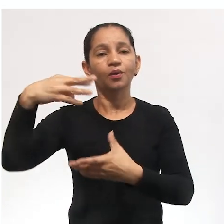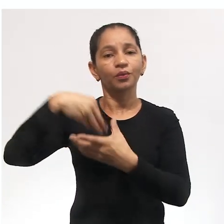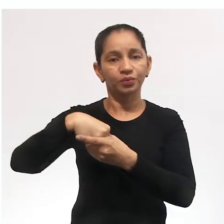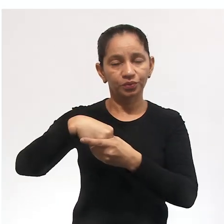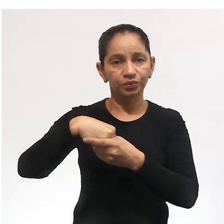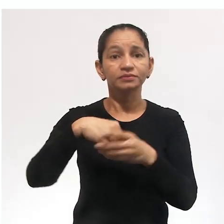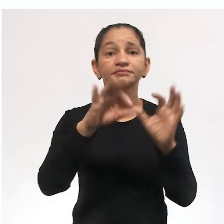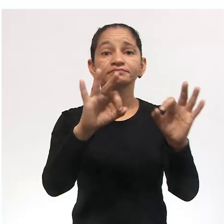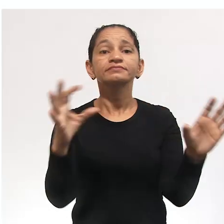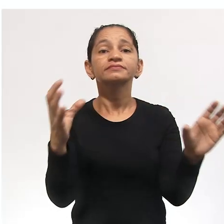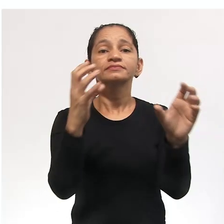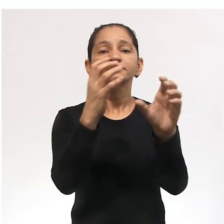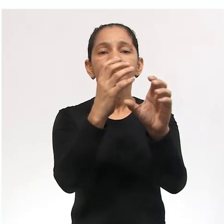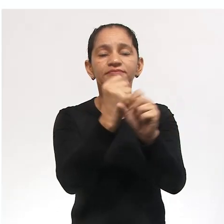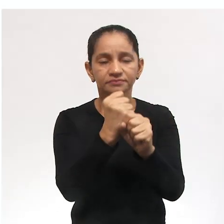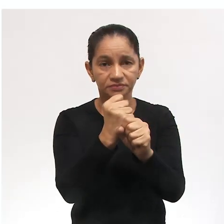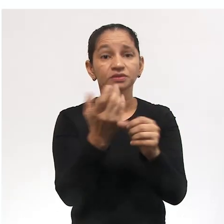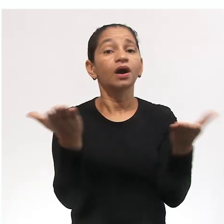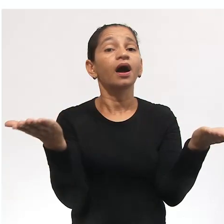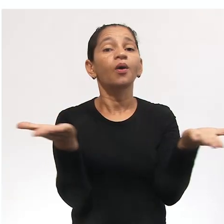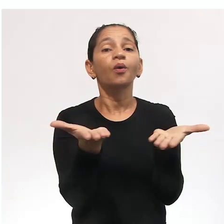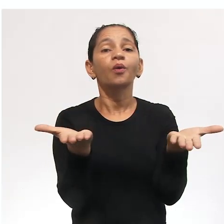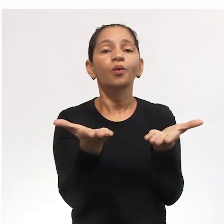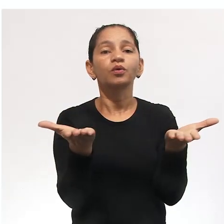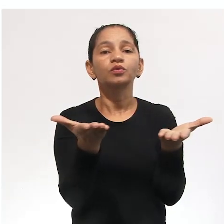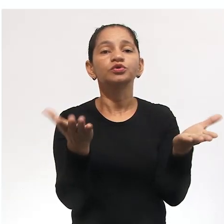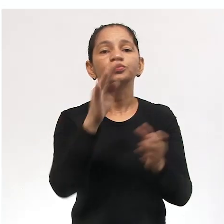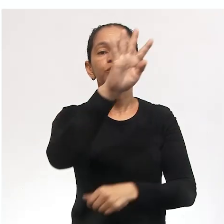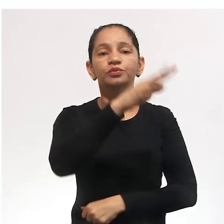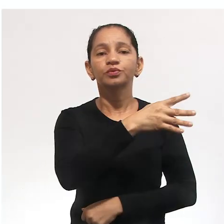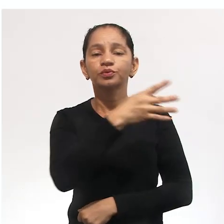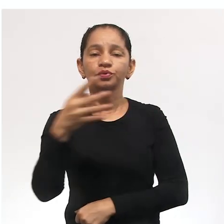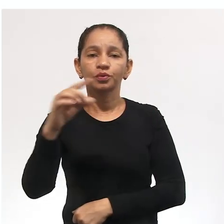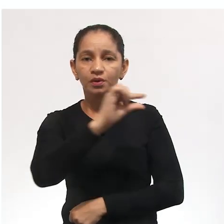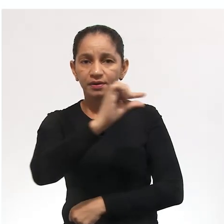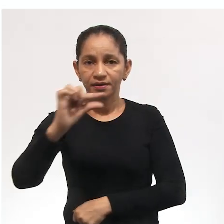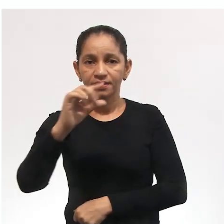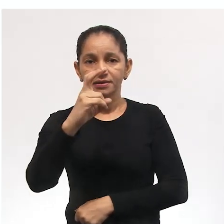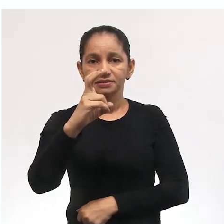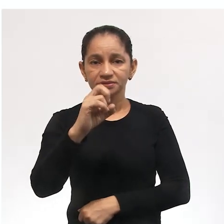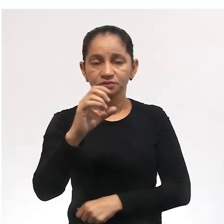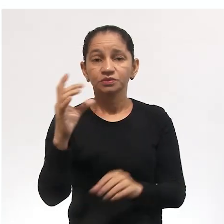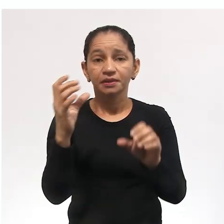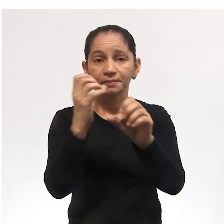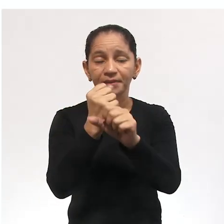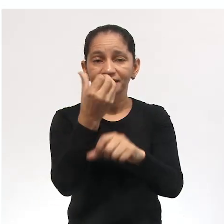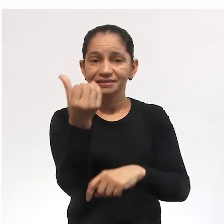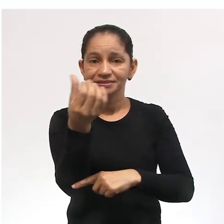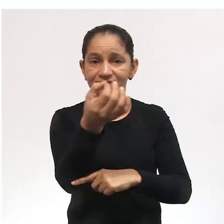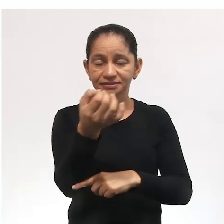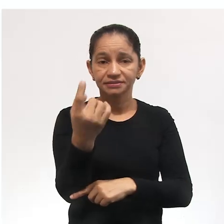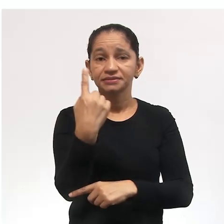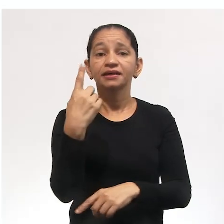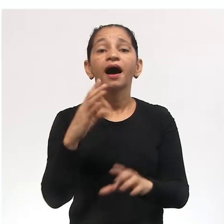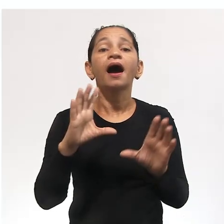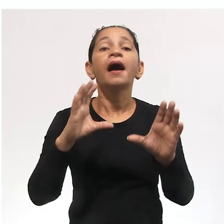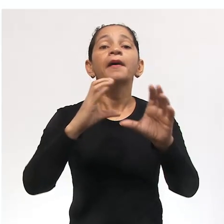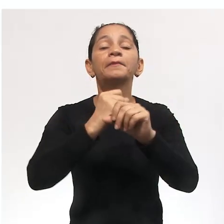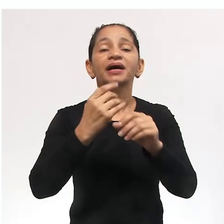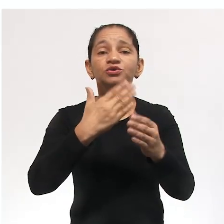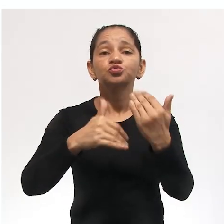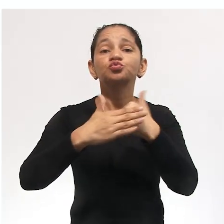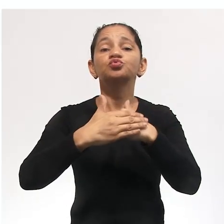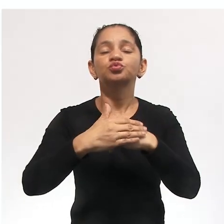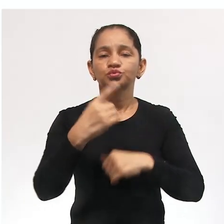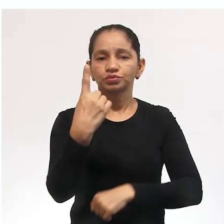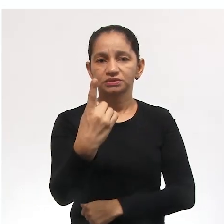De atualizado aqui, o valor atual, foi 50 mais 60, foi para 110 mil o nosso saldo,